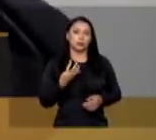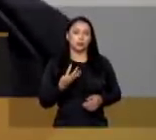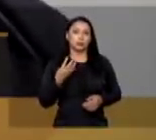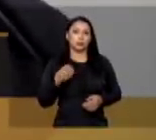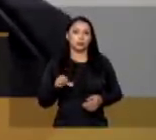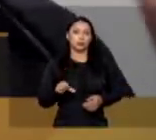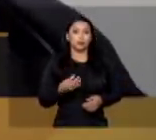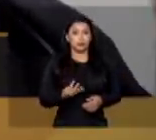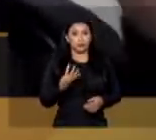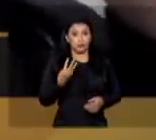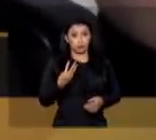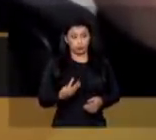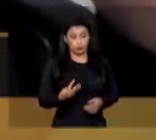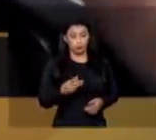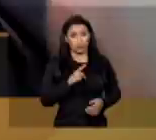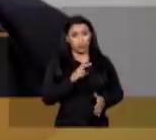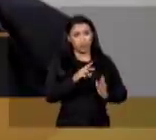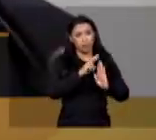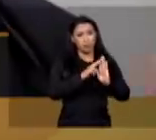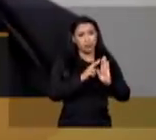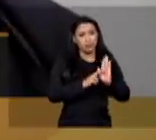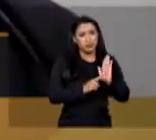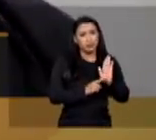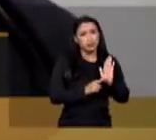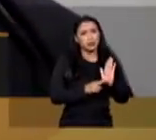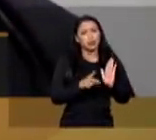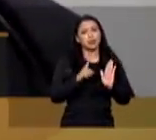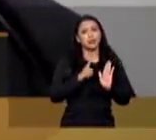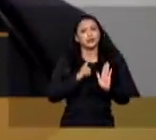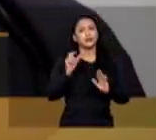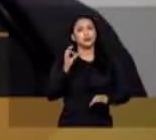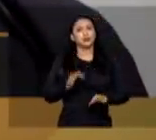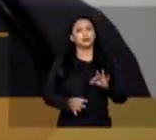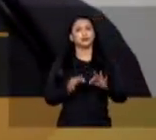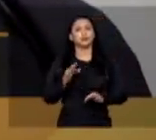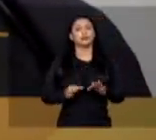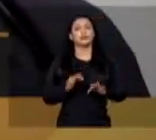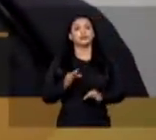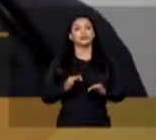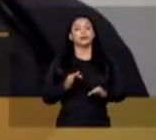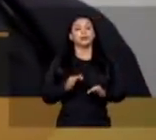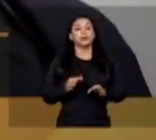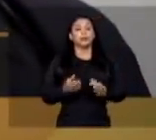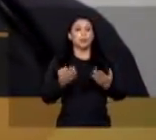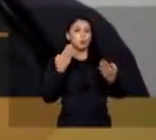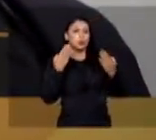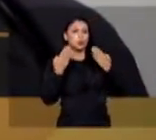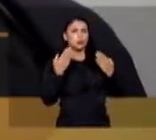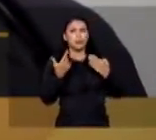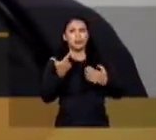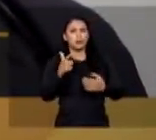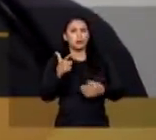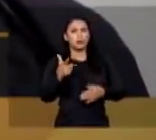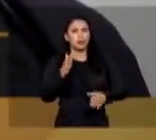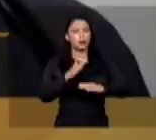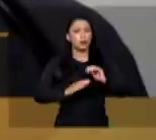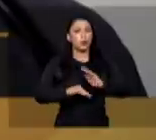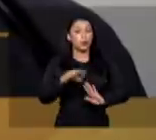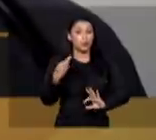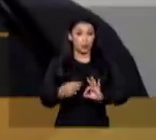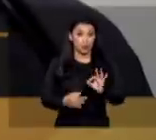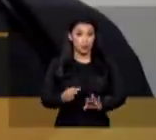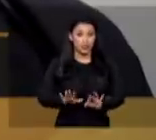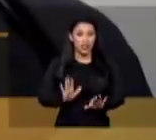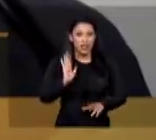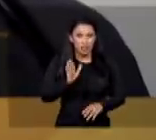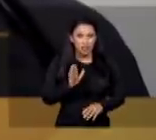HC 164-493, tendo em vista a regra processual que determina a prevalência do julgamento da exceção de suspeição sobre a de incompetência. Assim, pelas